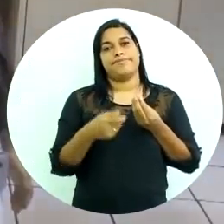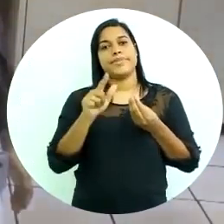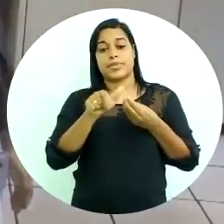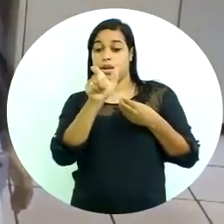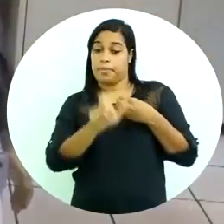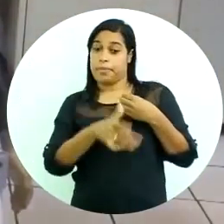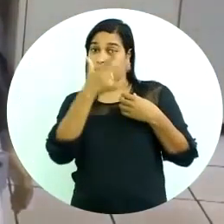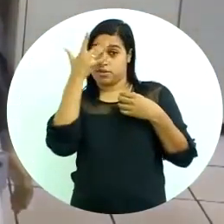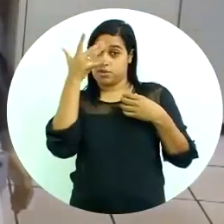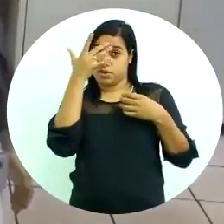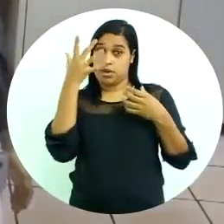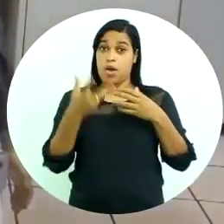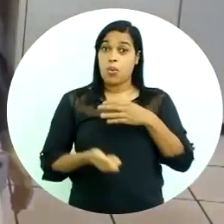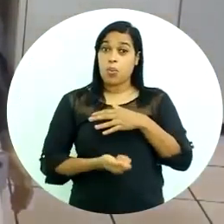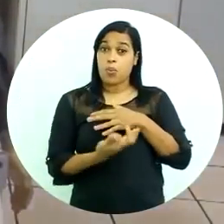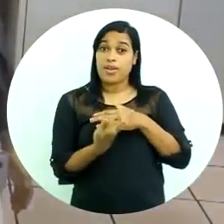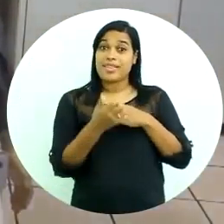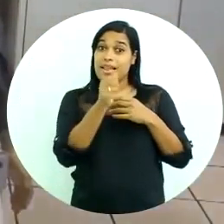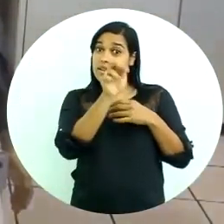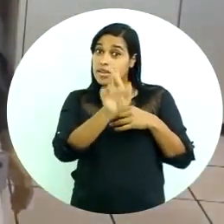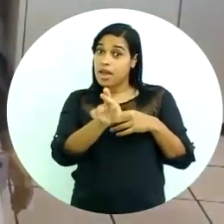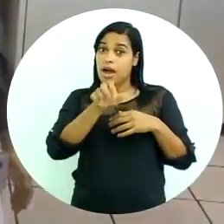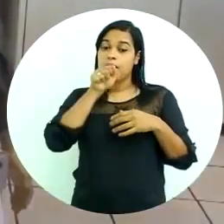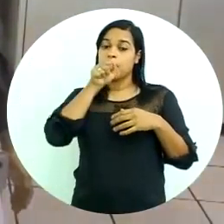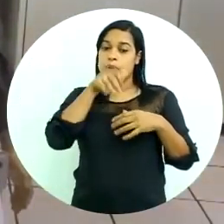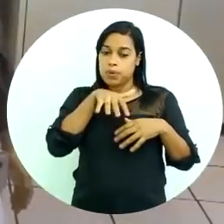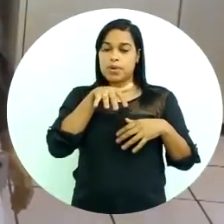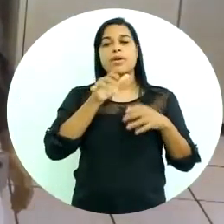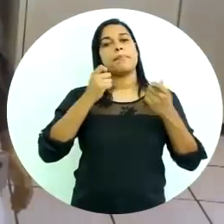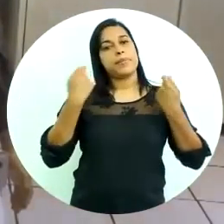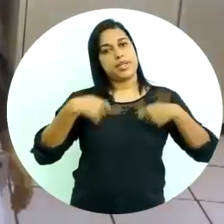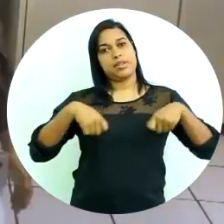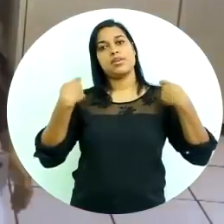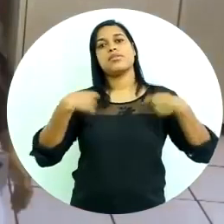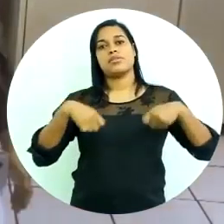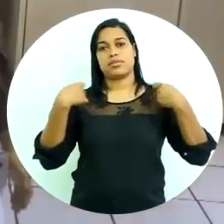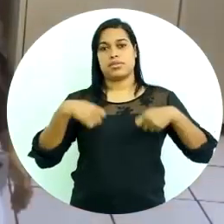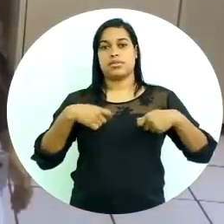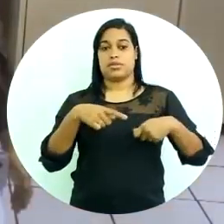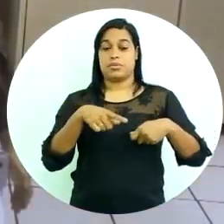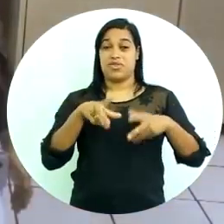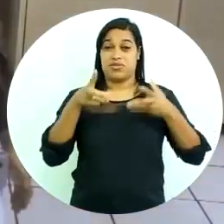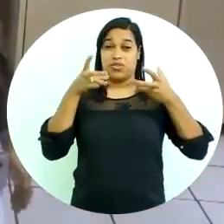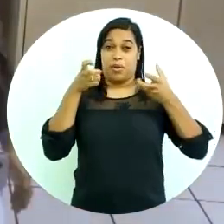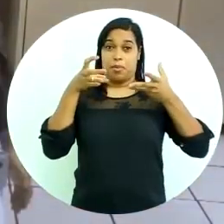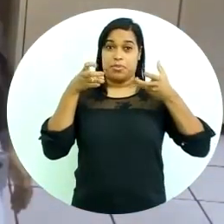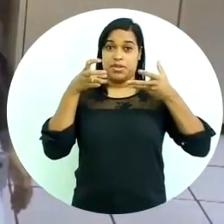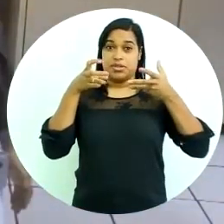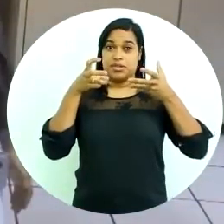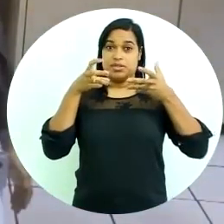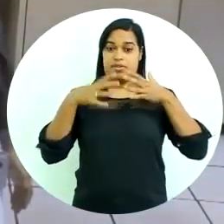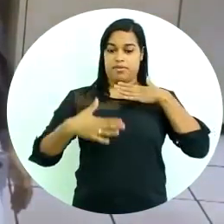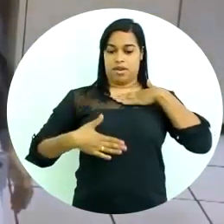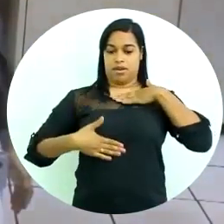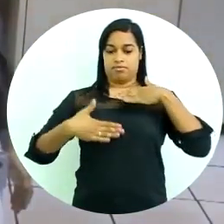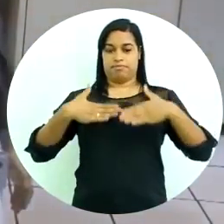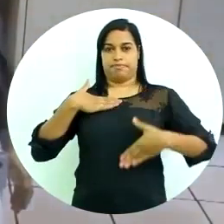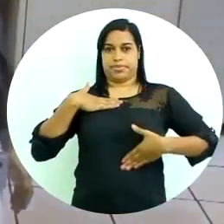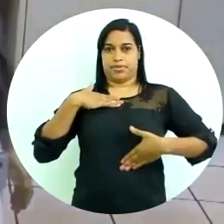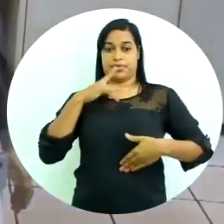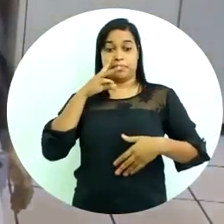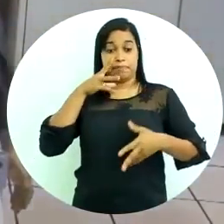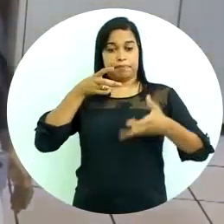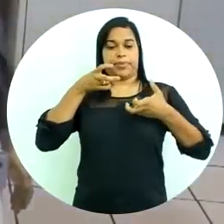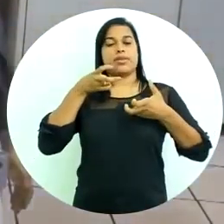E colocar uma quantidade de ar numa pressão que seja suficiente para a gente observar a elevação de tórax dessa